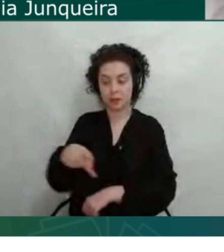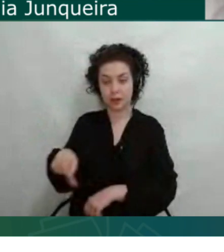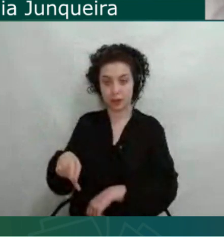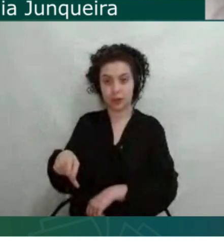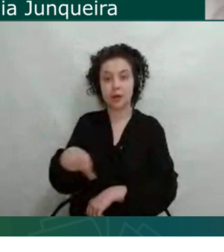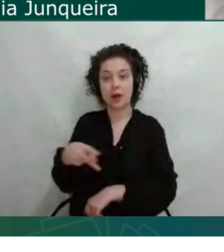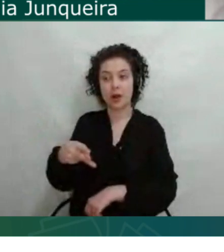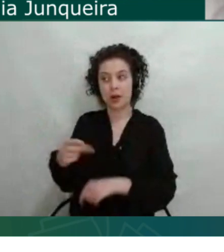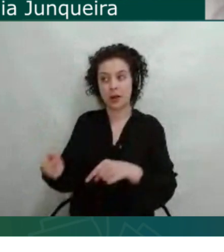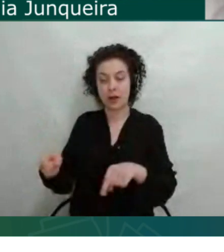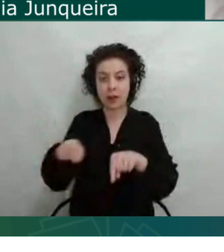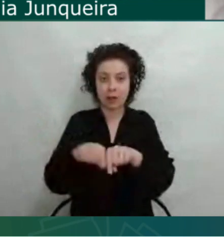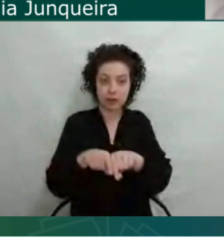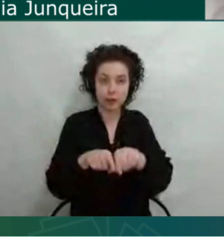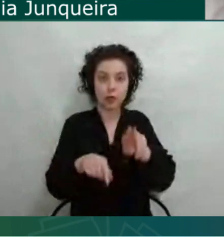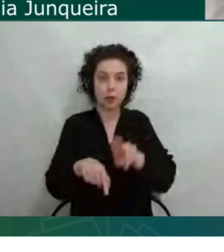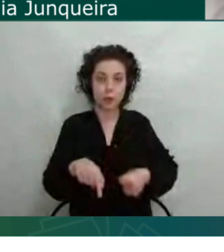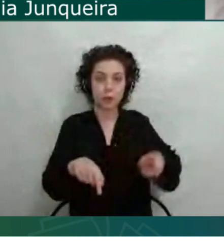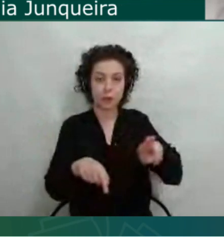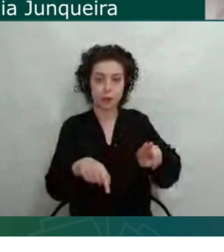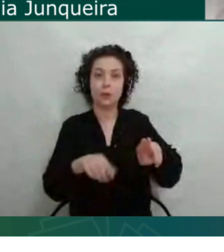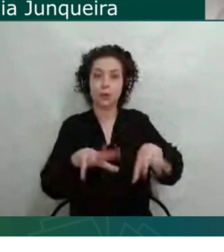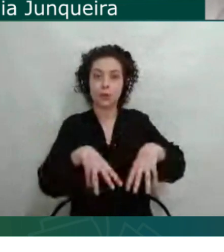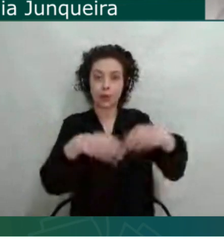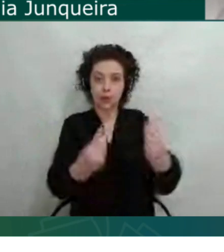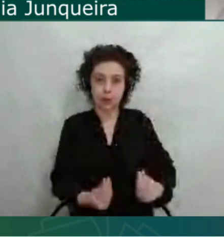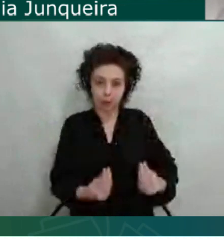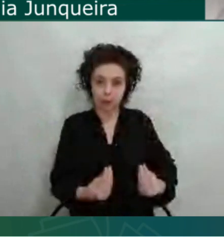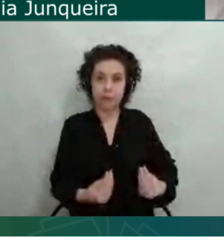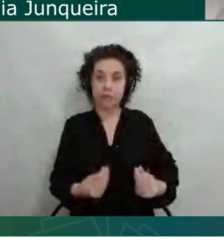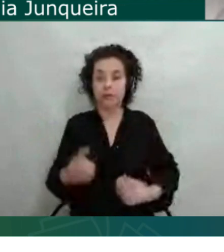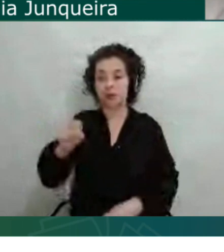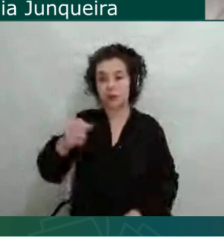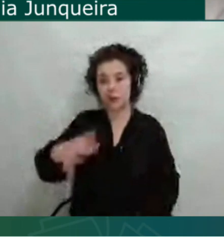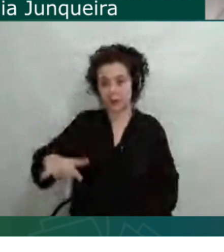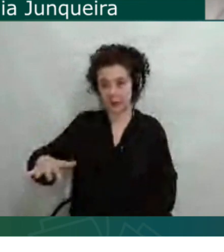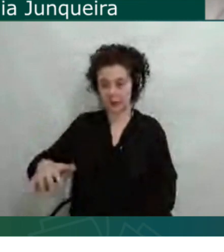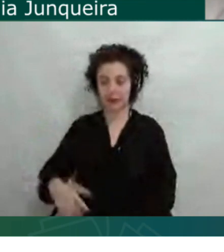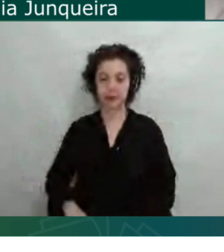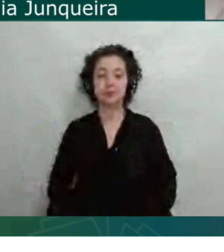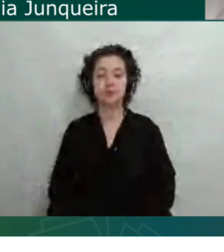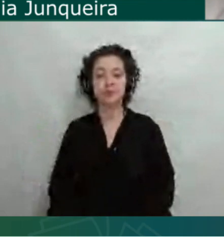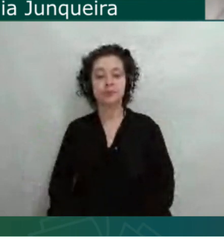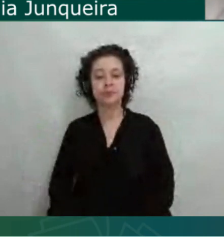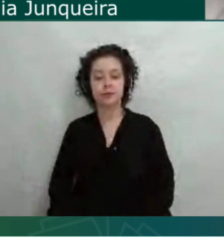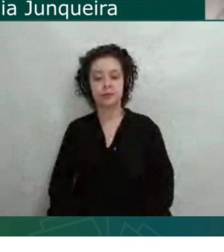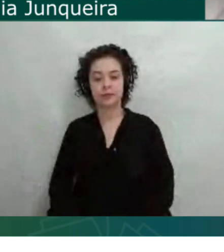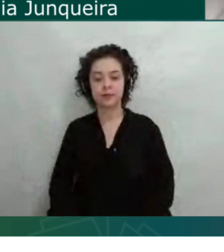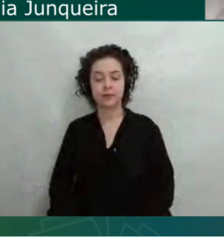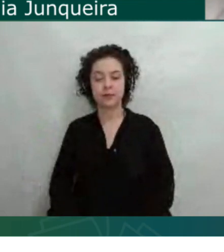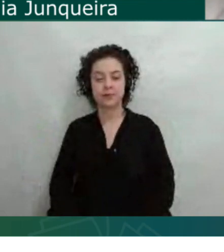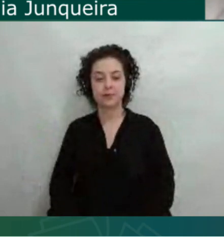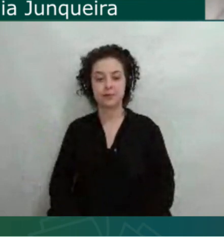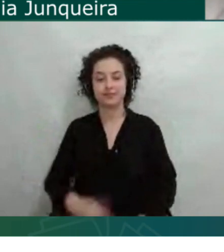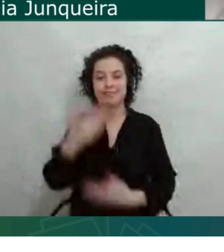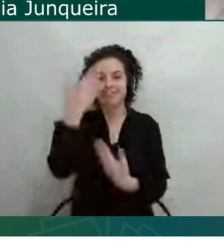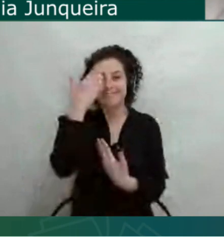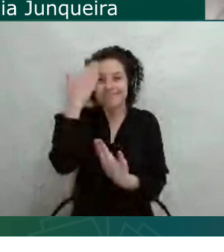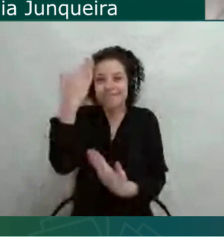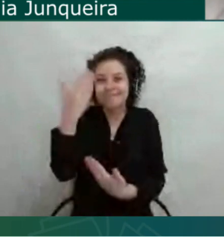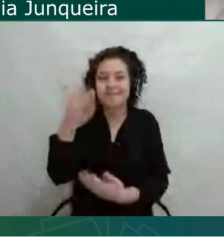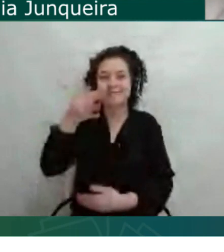associada da Universidade Federal de São Paulo, do campus Baixada Santista. Eu agradeço muito, professora Virgínia, a sua presença